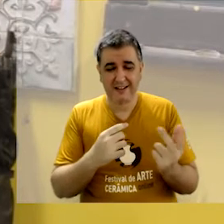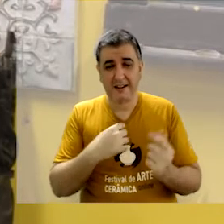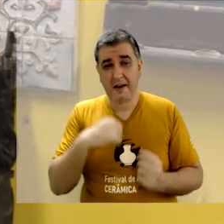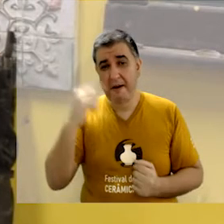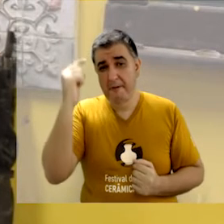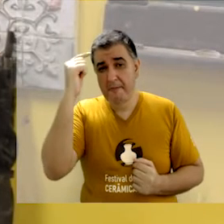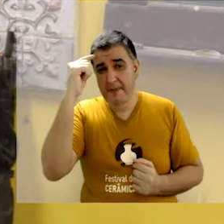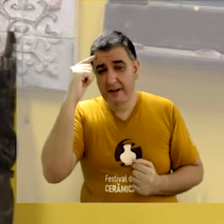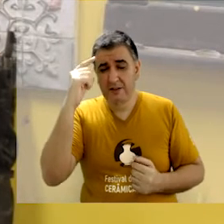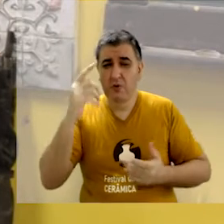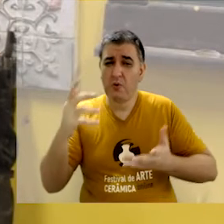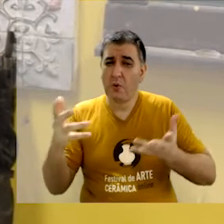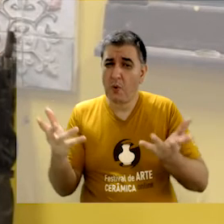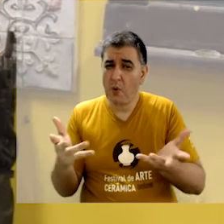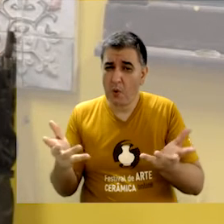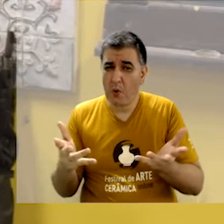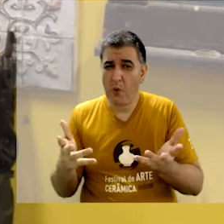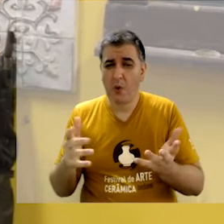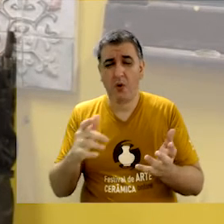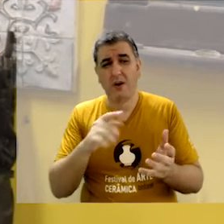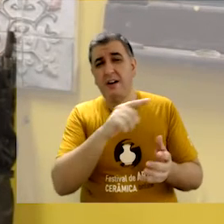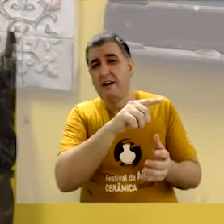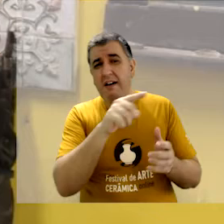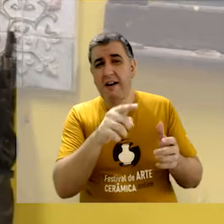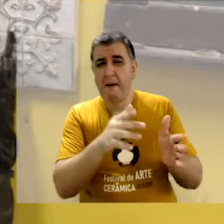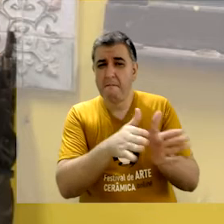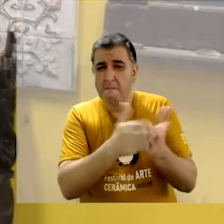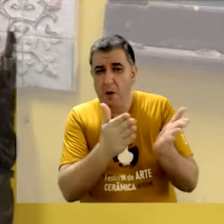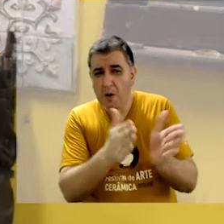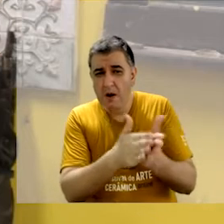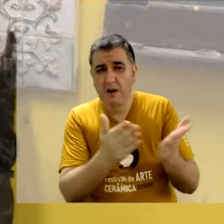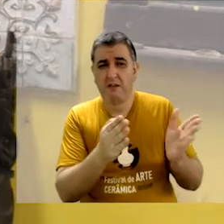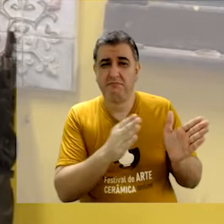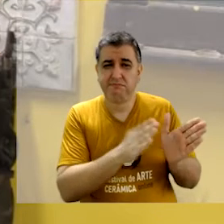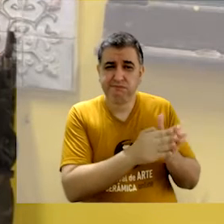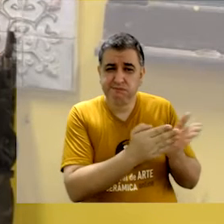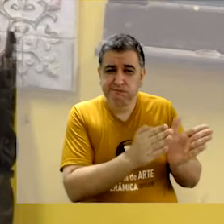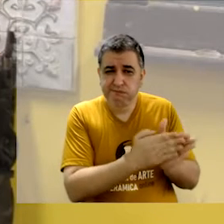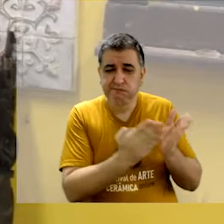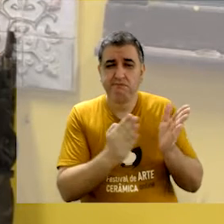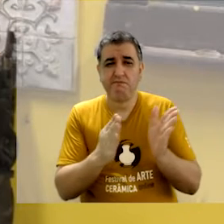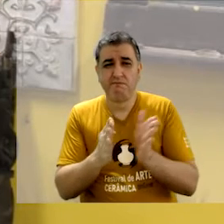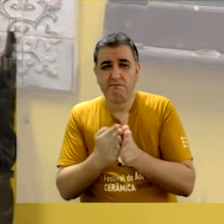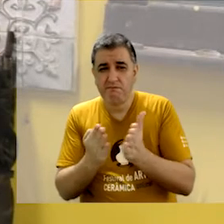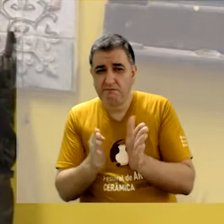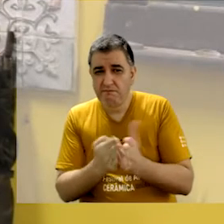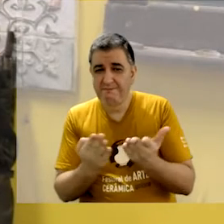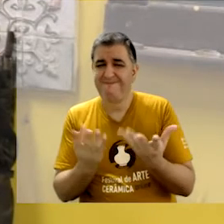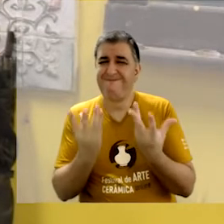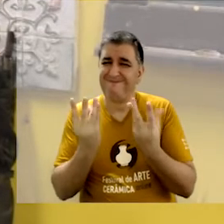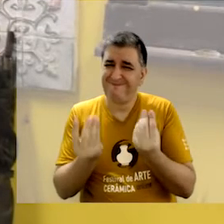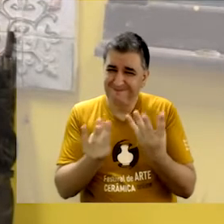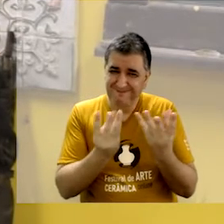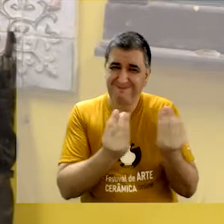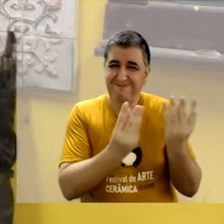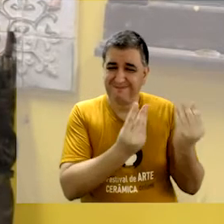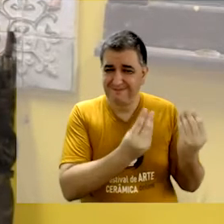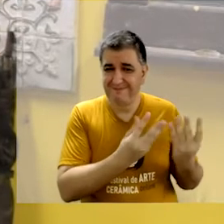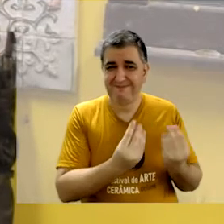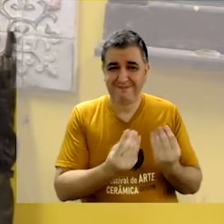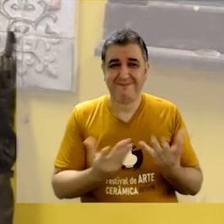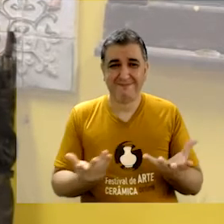e há muito tempo, né? Por aí já se vão 20 anos ou mais de pobreza, né, nas artes visuais aqui.